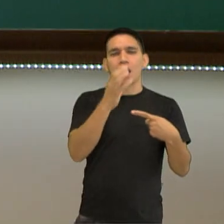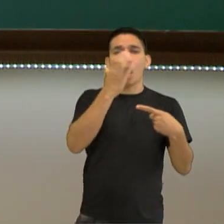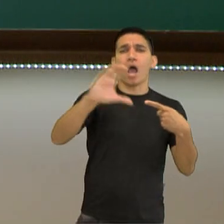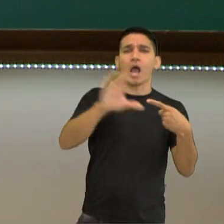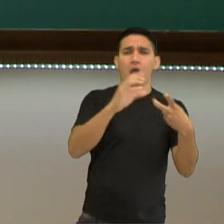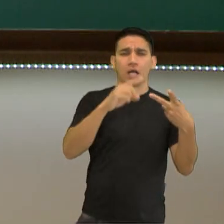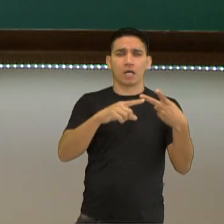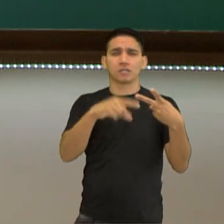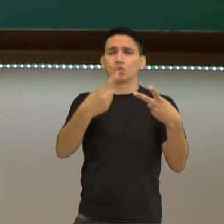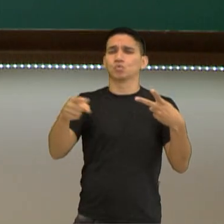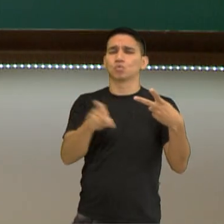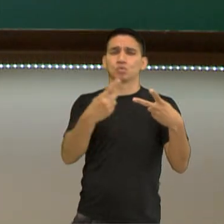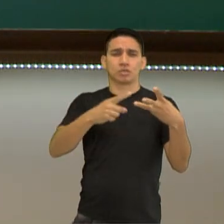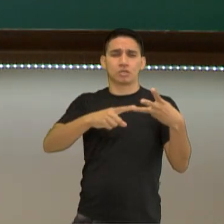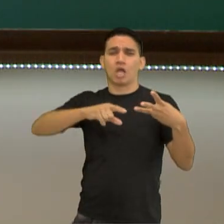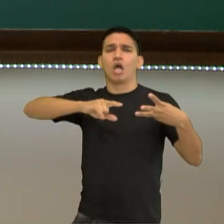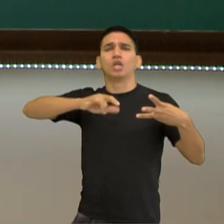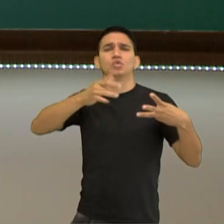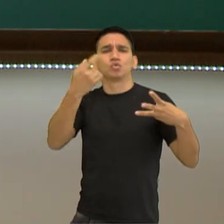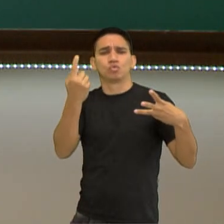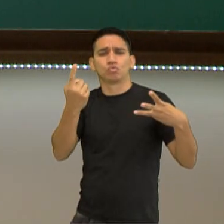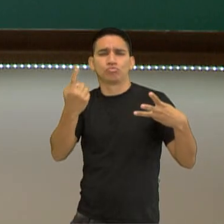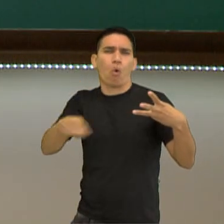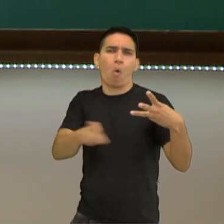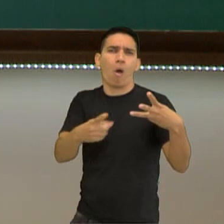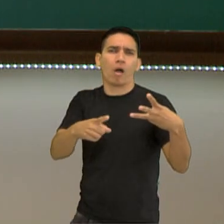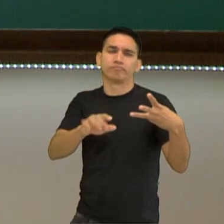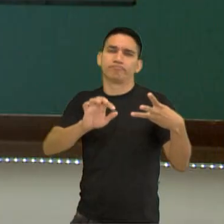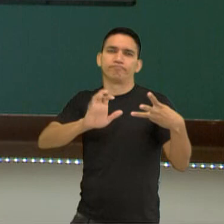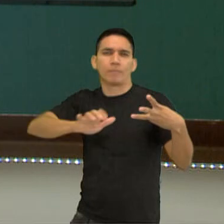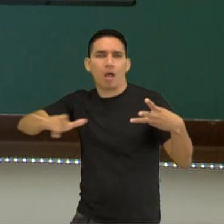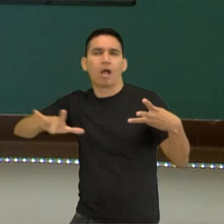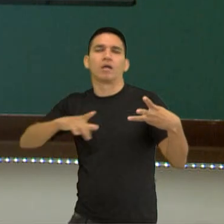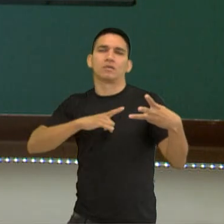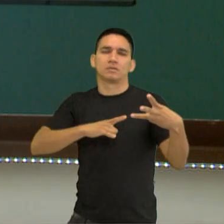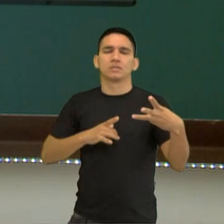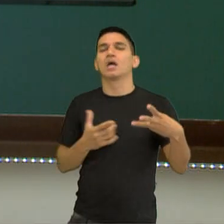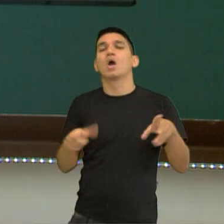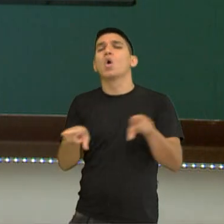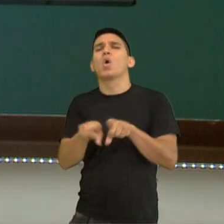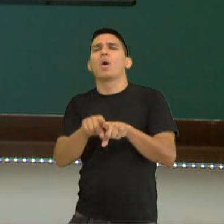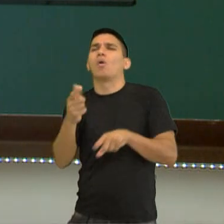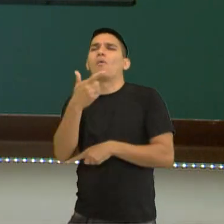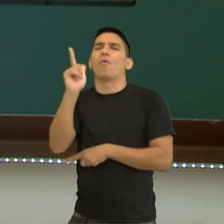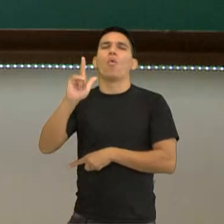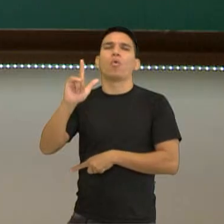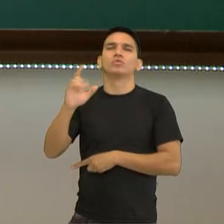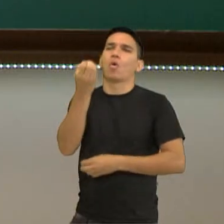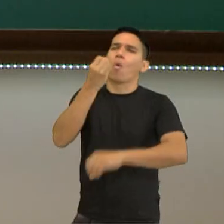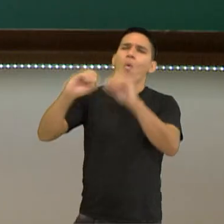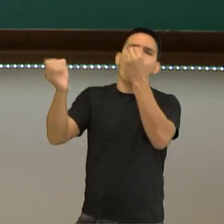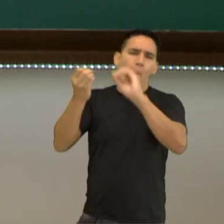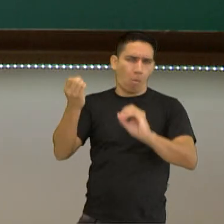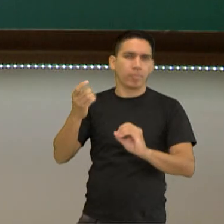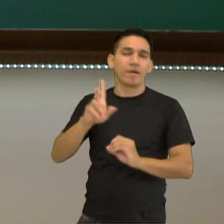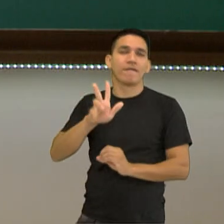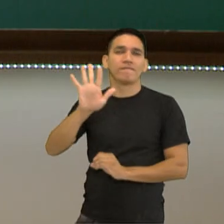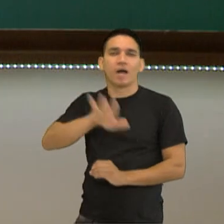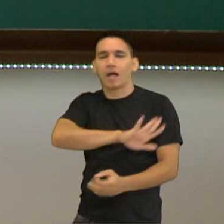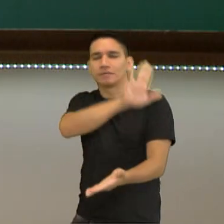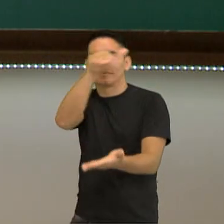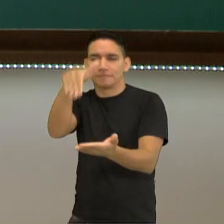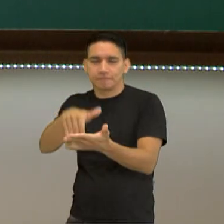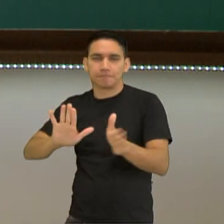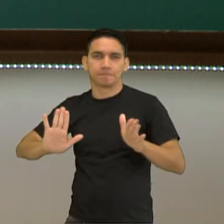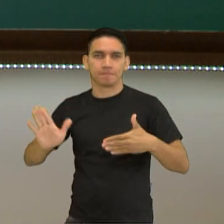tocata, né? Ou a própria ópera que surge ali com o Monteverdi, né? E por aí vai, e chegamos aí ao